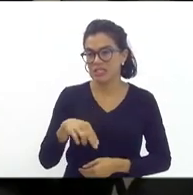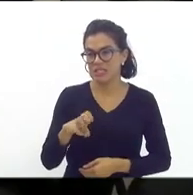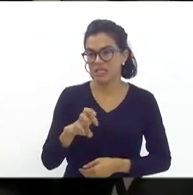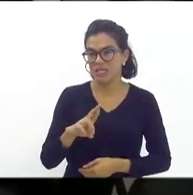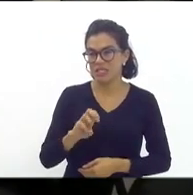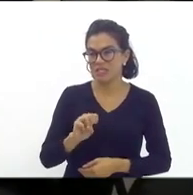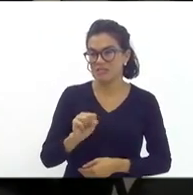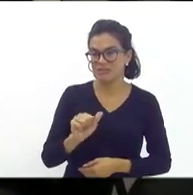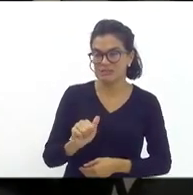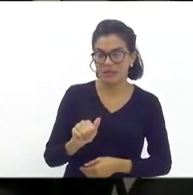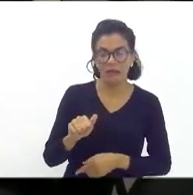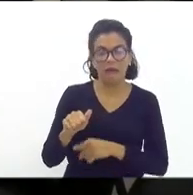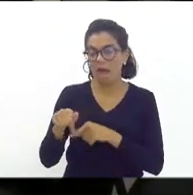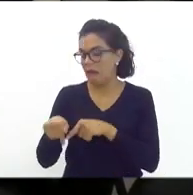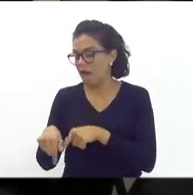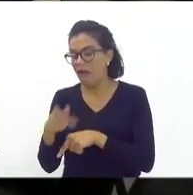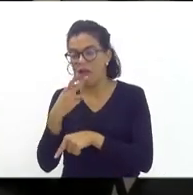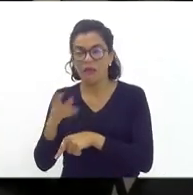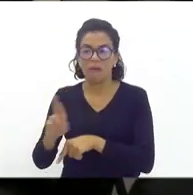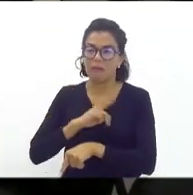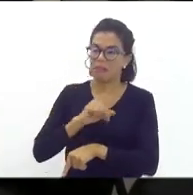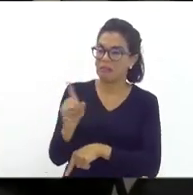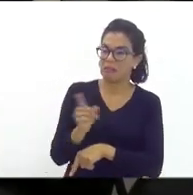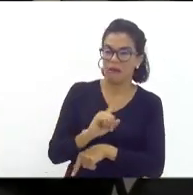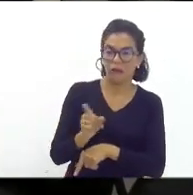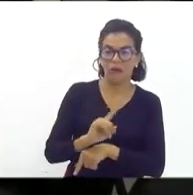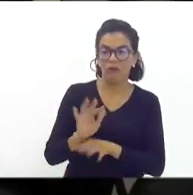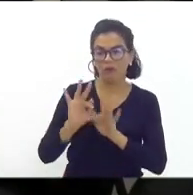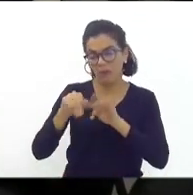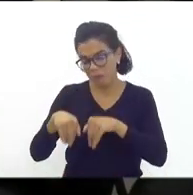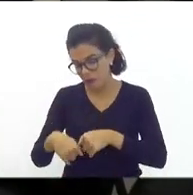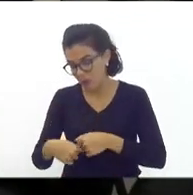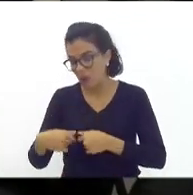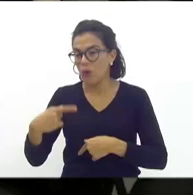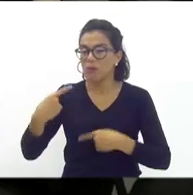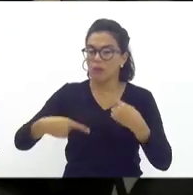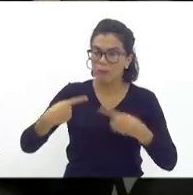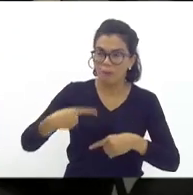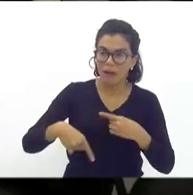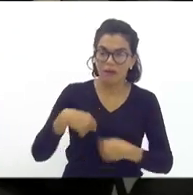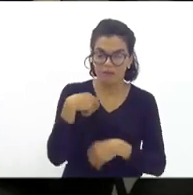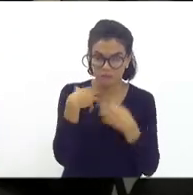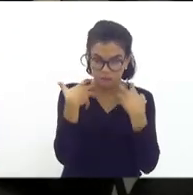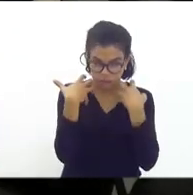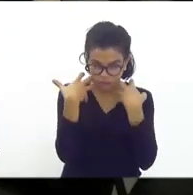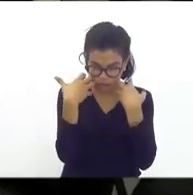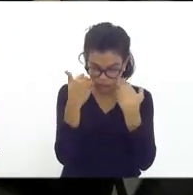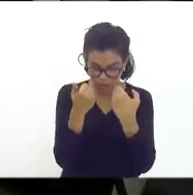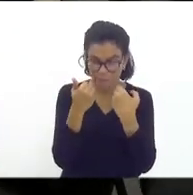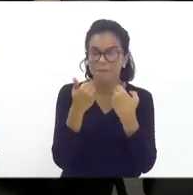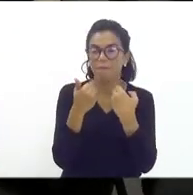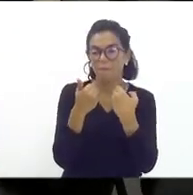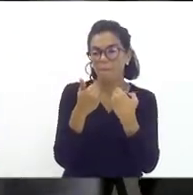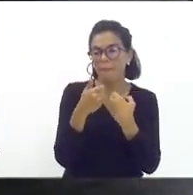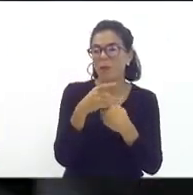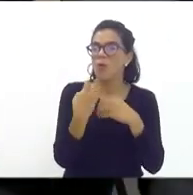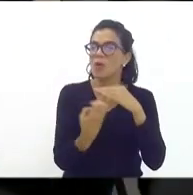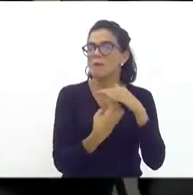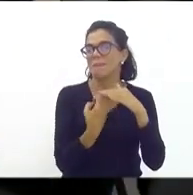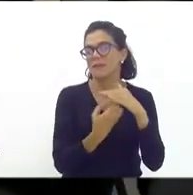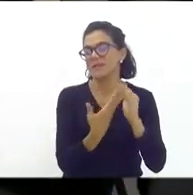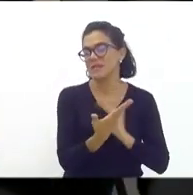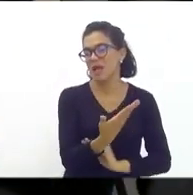e terminamos esse debate envergonhados com a situação do nosso empresário de 81 anos